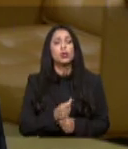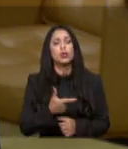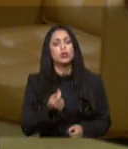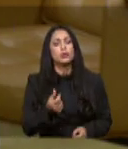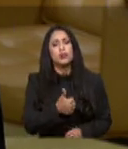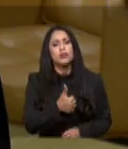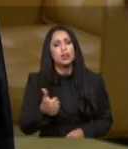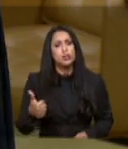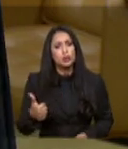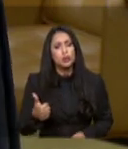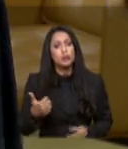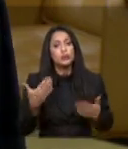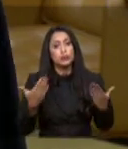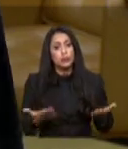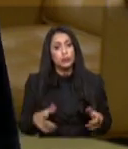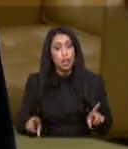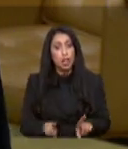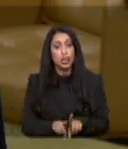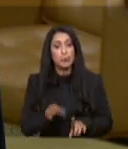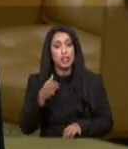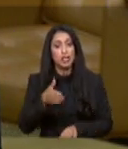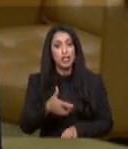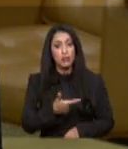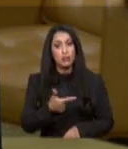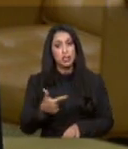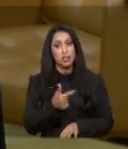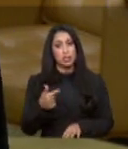E representa também um incremento direto de